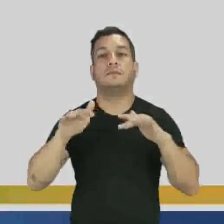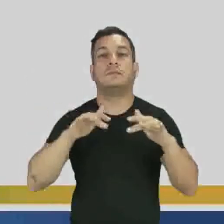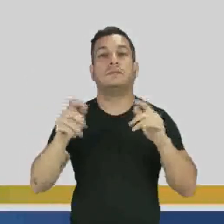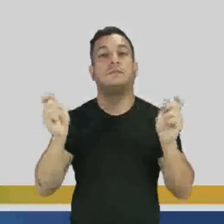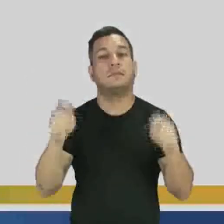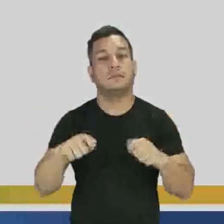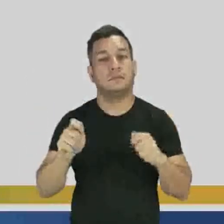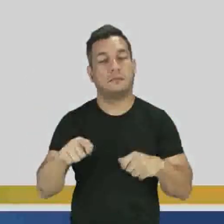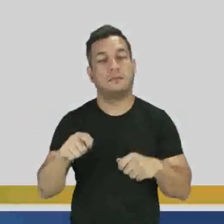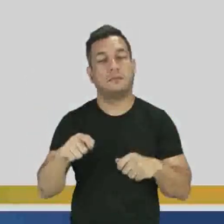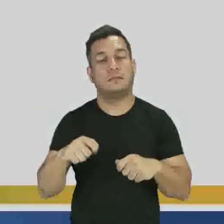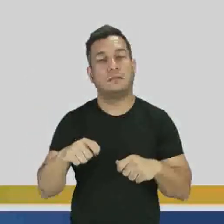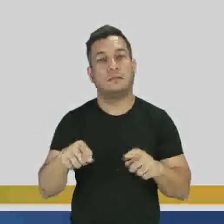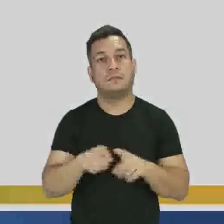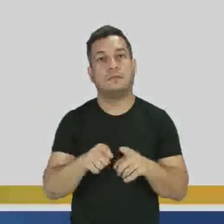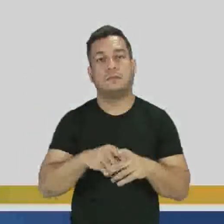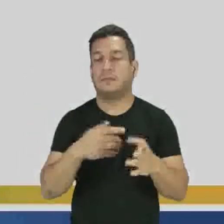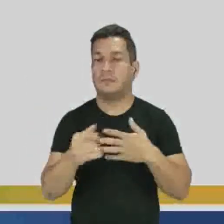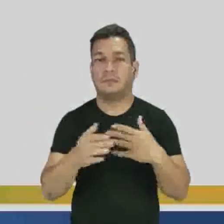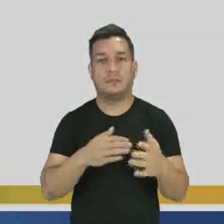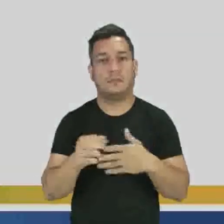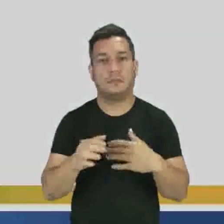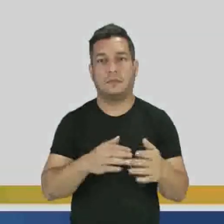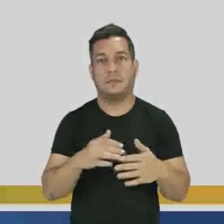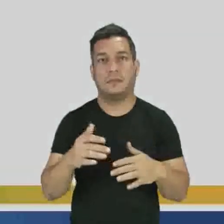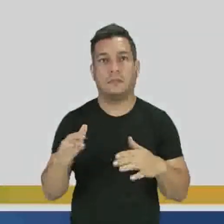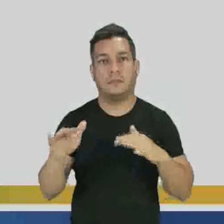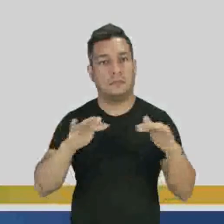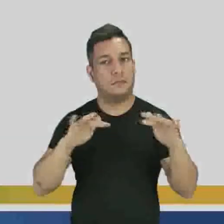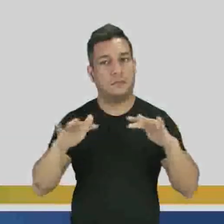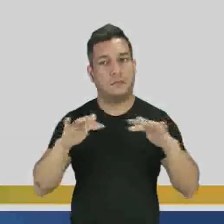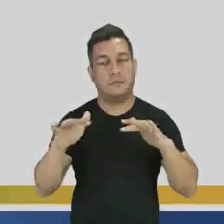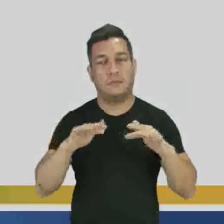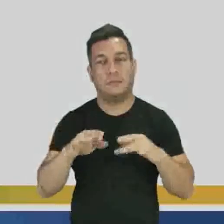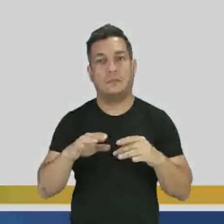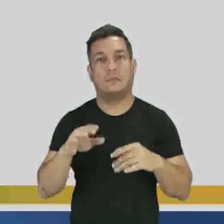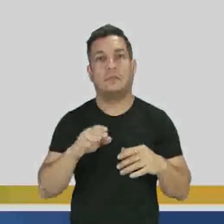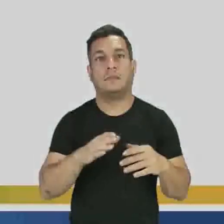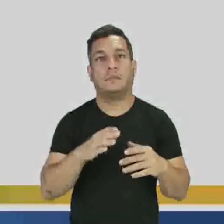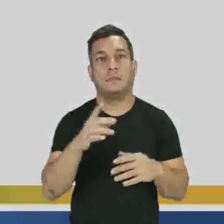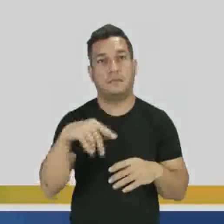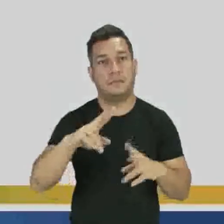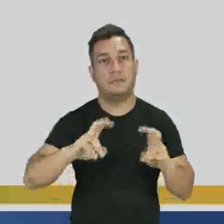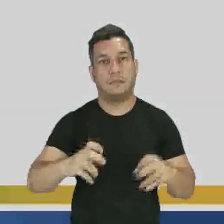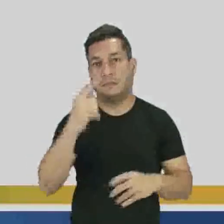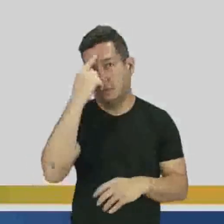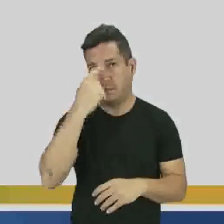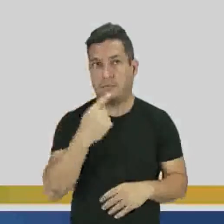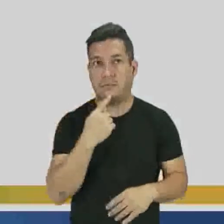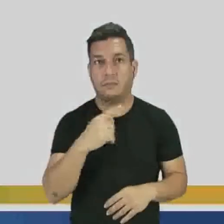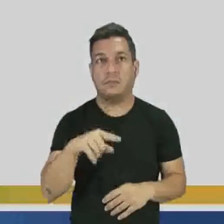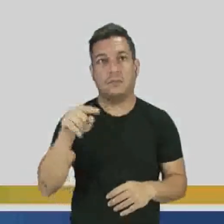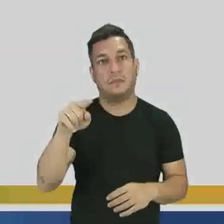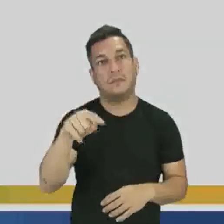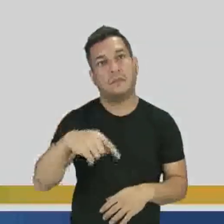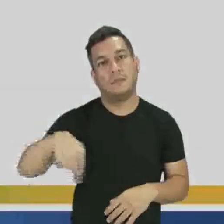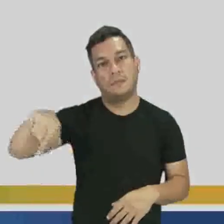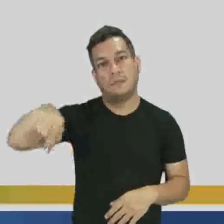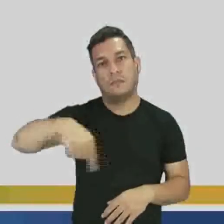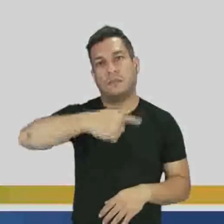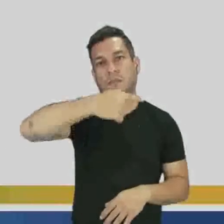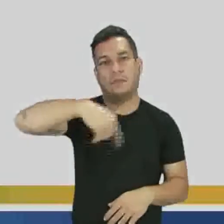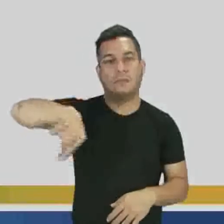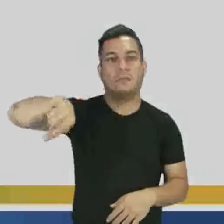liberdade para oscilar em qualquer direção. Como vocês podem perceber aí na imagem. À medida que esse pêndulo ele